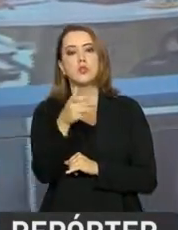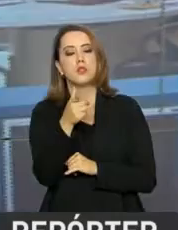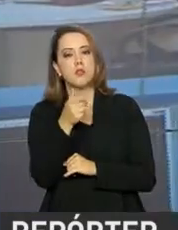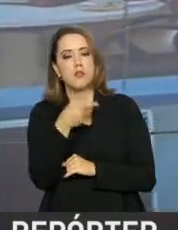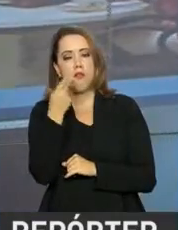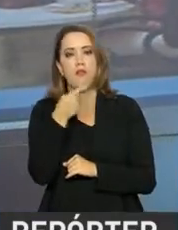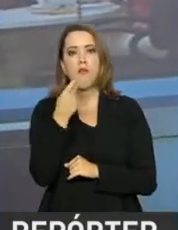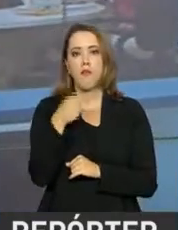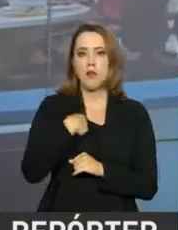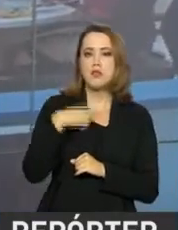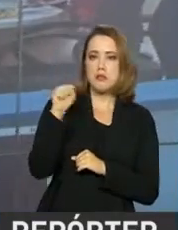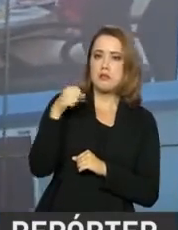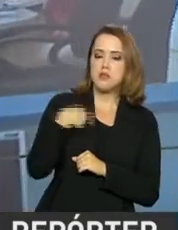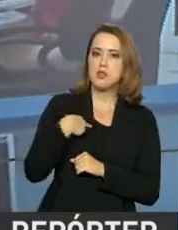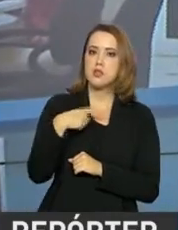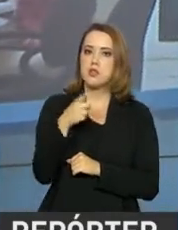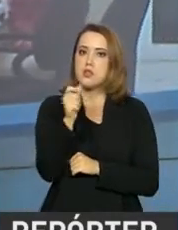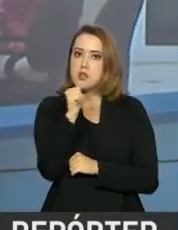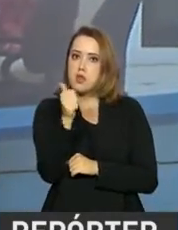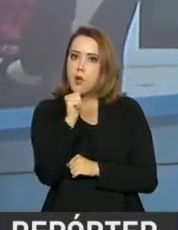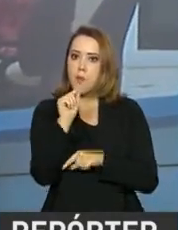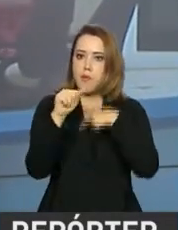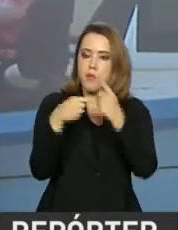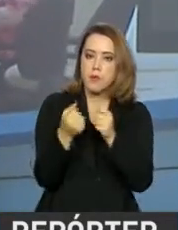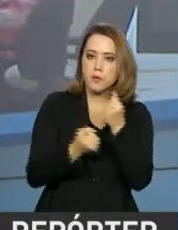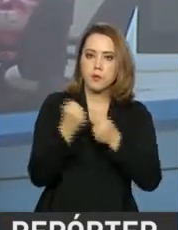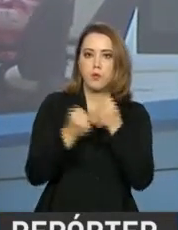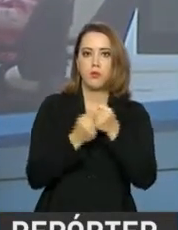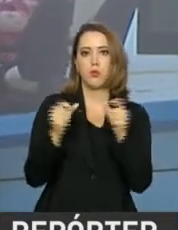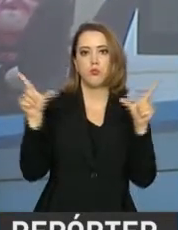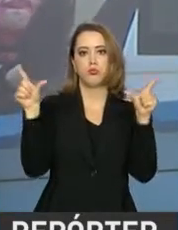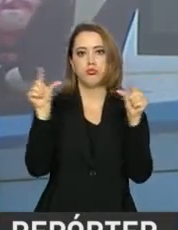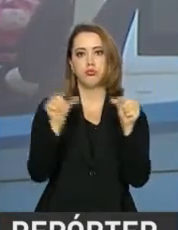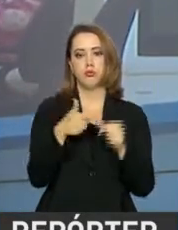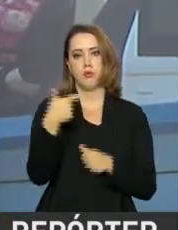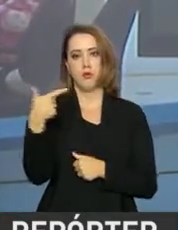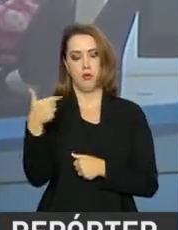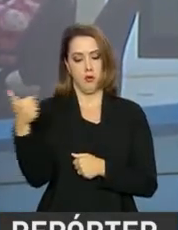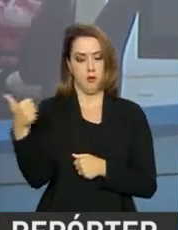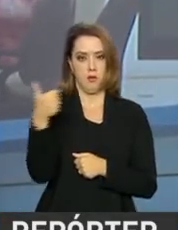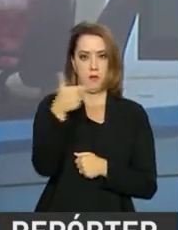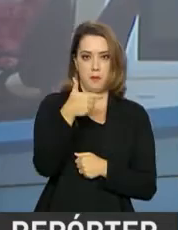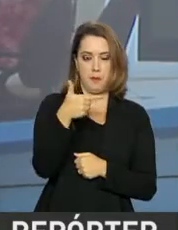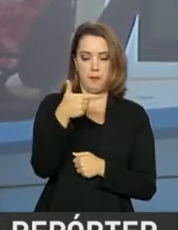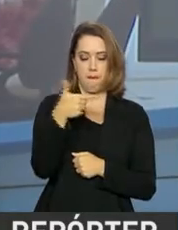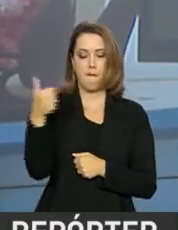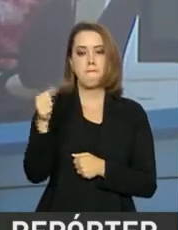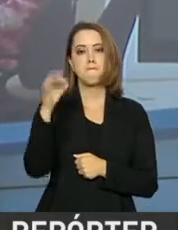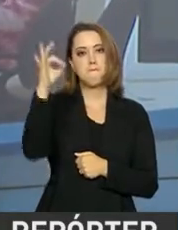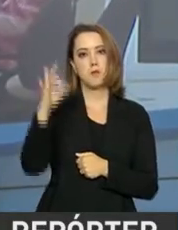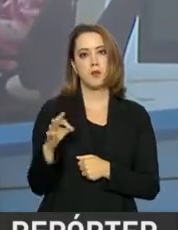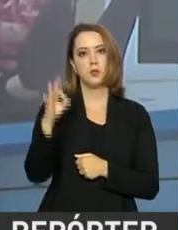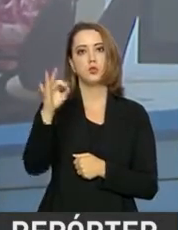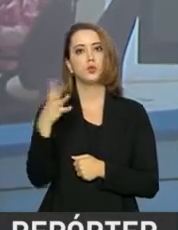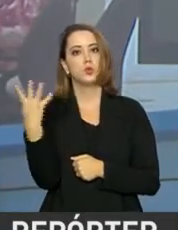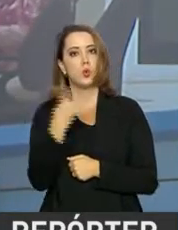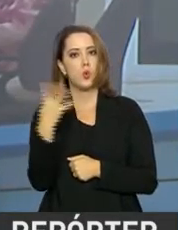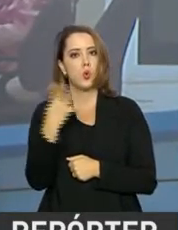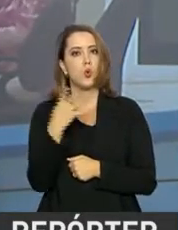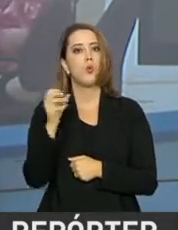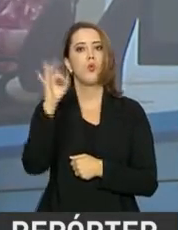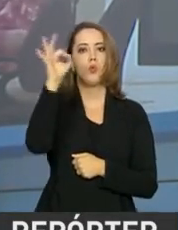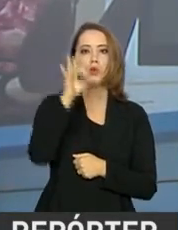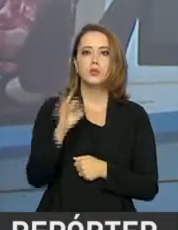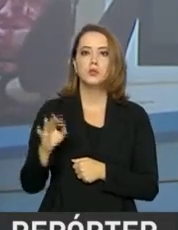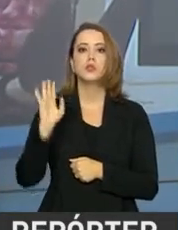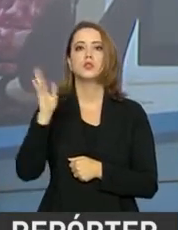caiu mais de 21%. Segundo o Ministério da Saúde, 4 capitais se destacaram com queda superior a